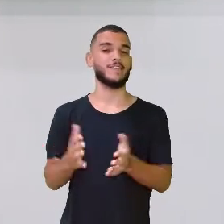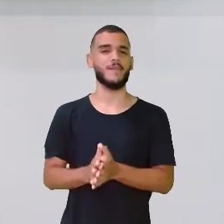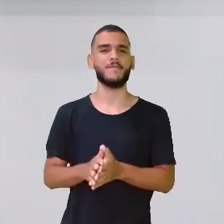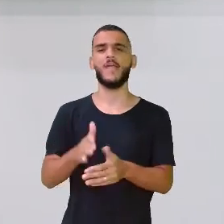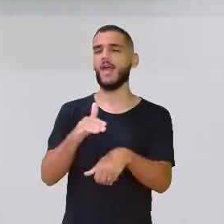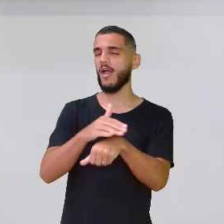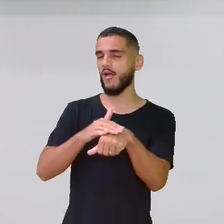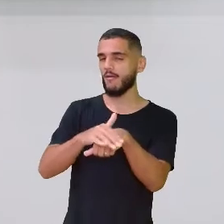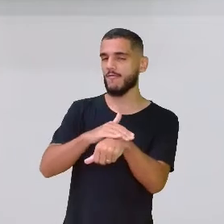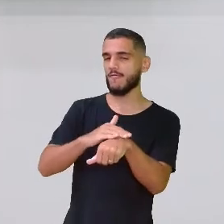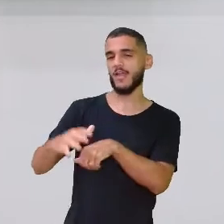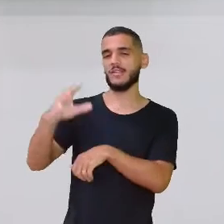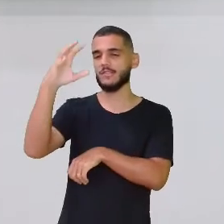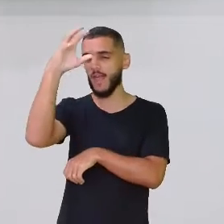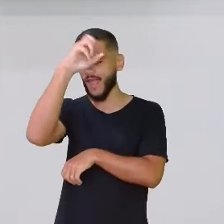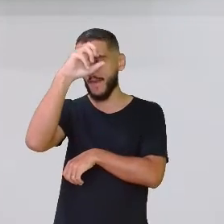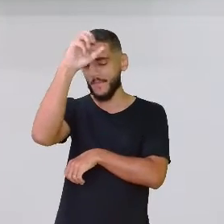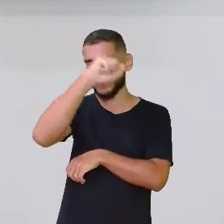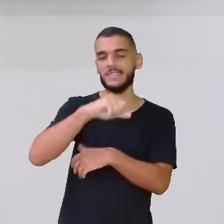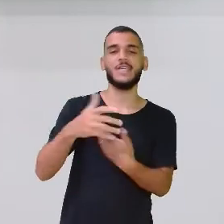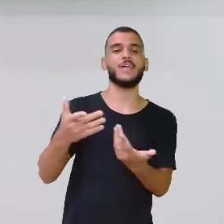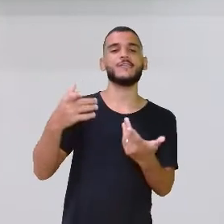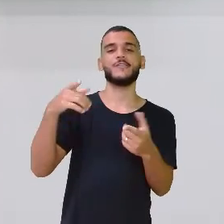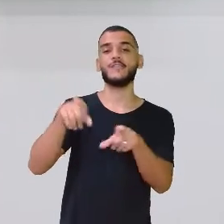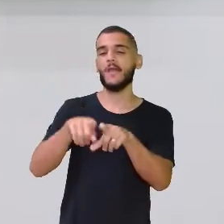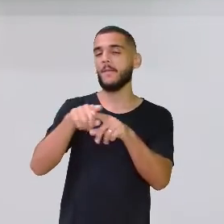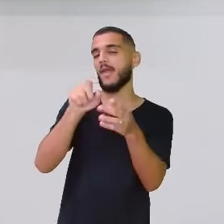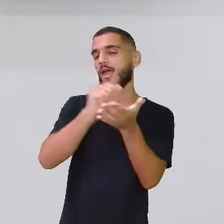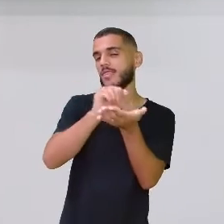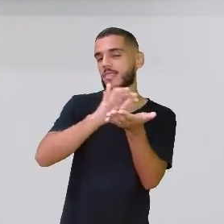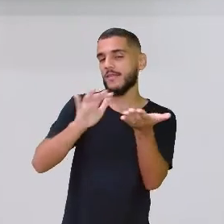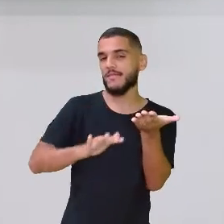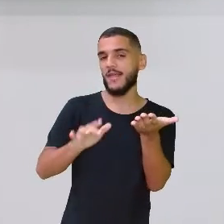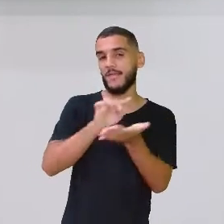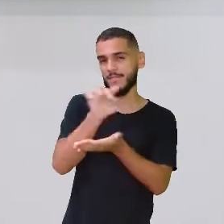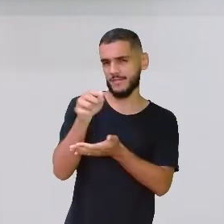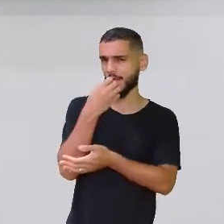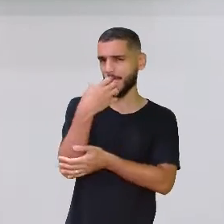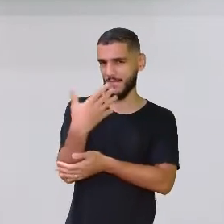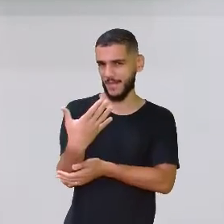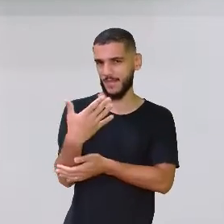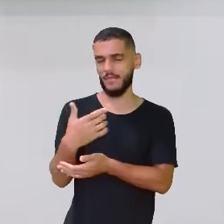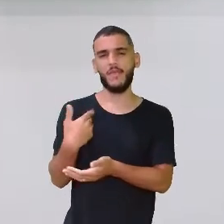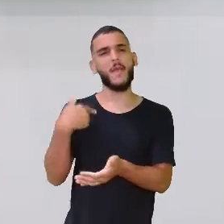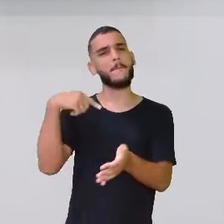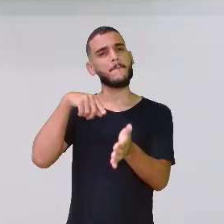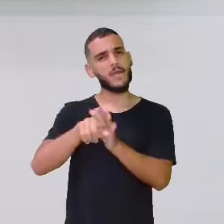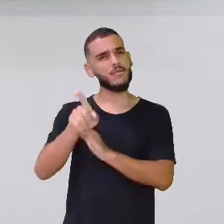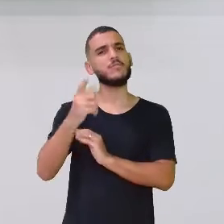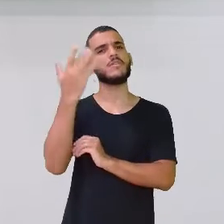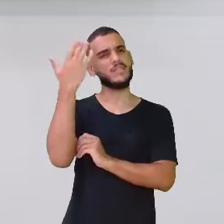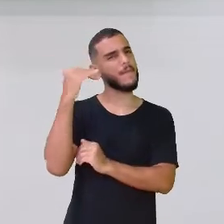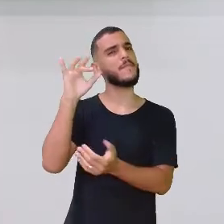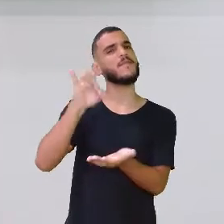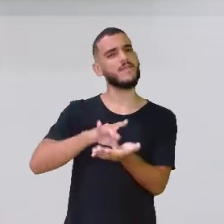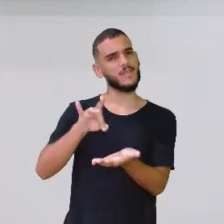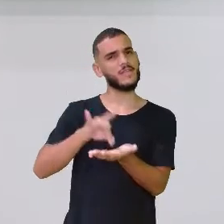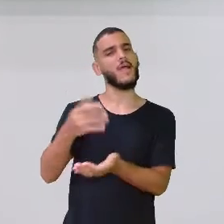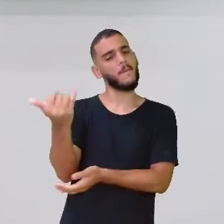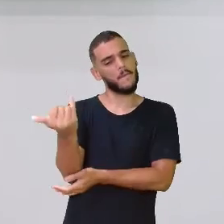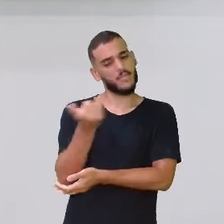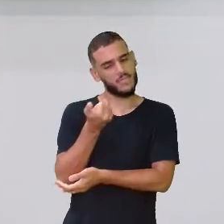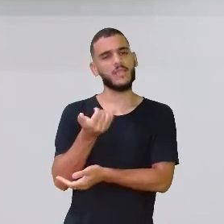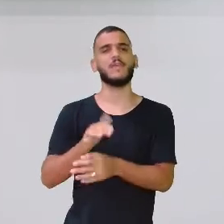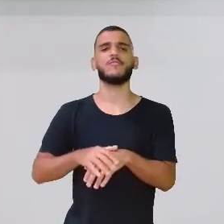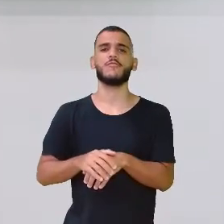as conversas, as aprendizagens, as atividades? Como é que vocês estão? E quando eu pergunto é porque eu quero mesmo saber, tá? Me